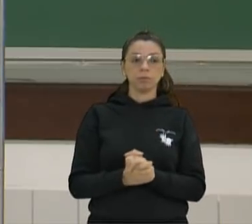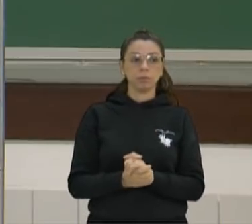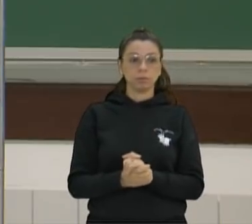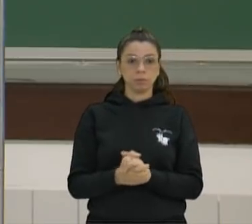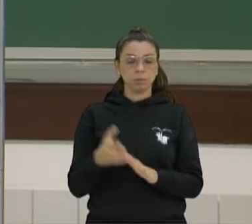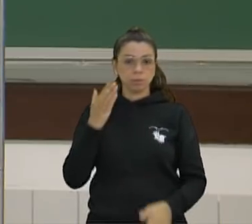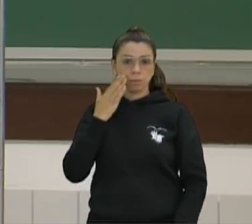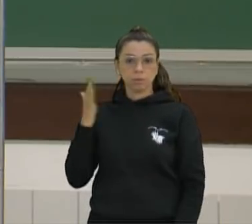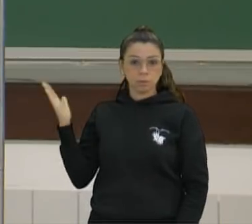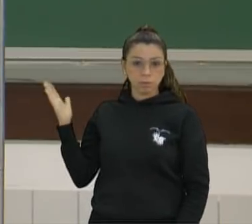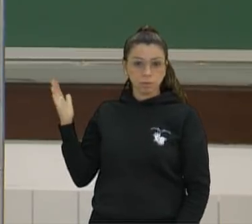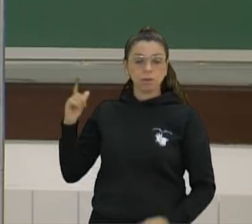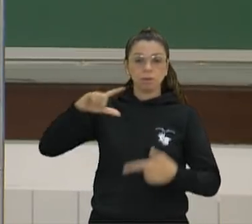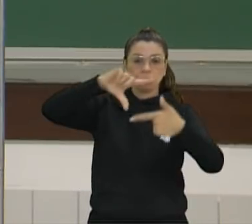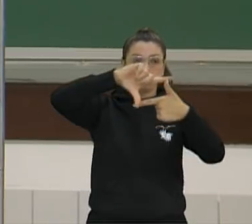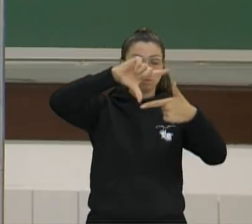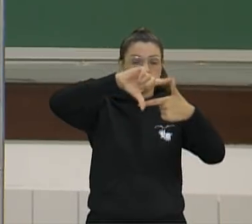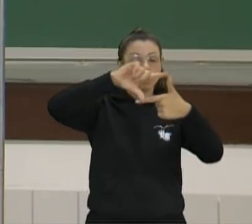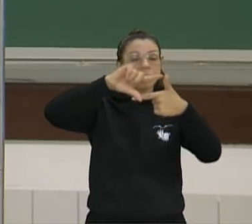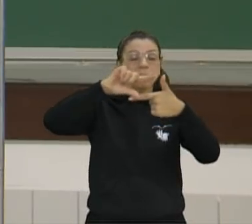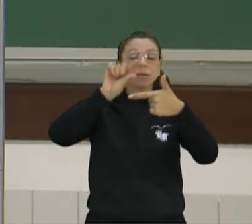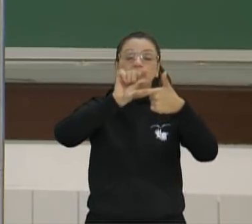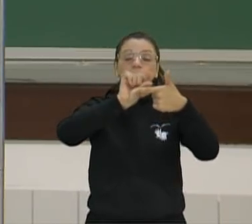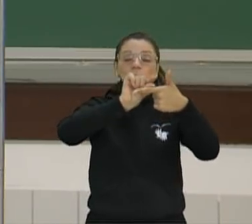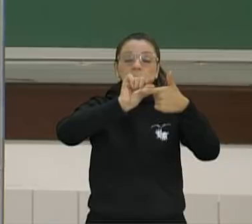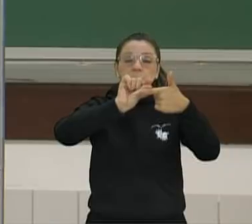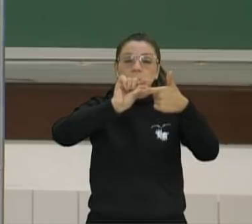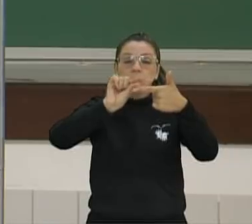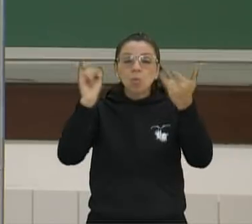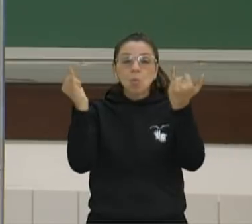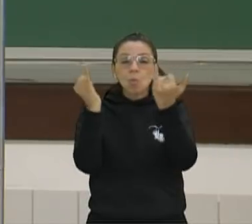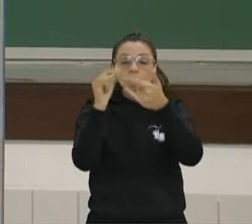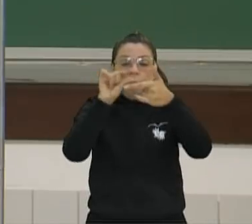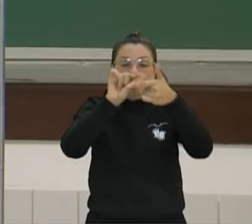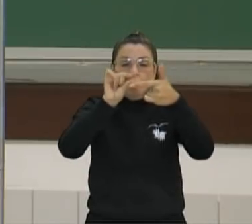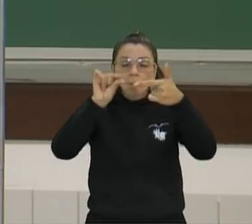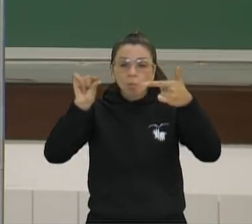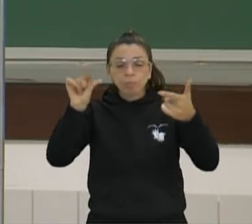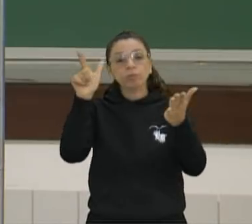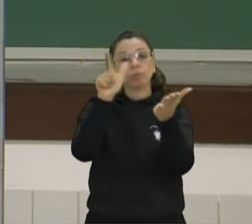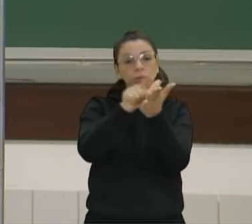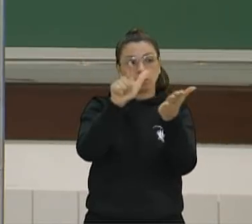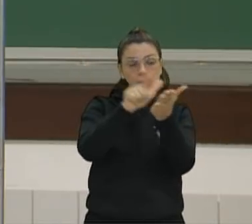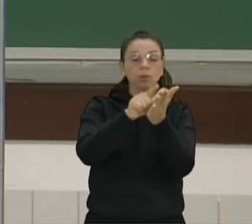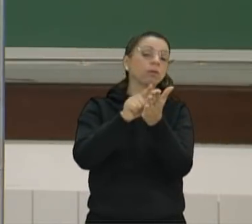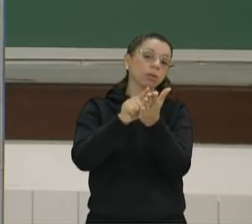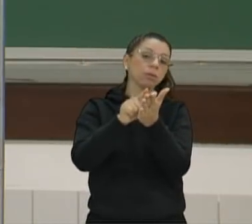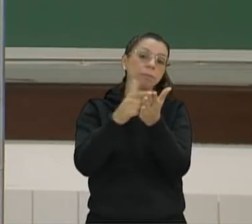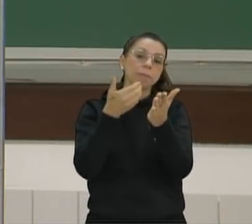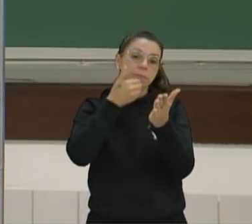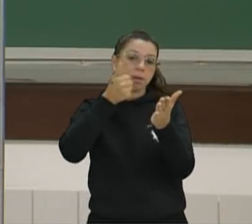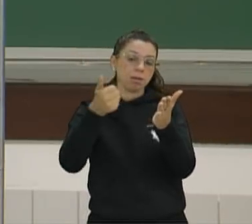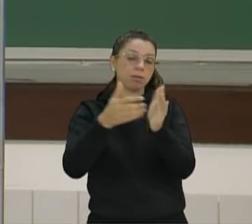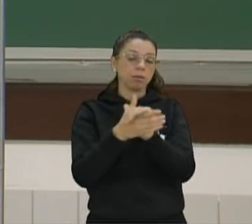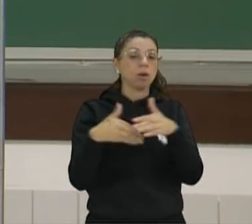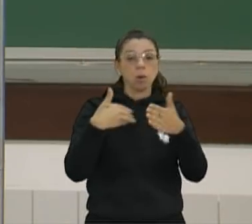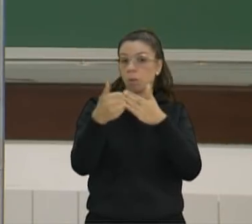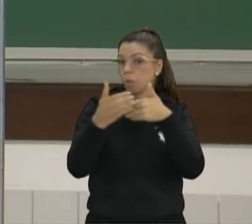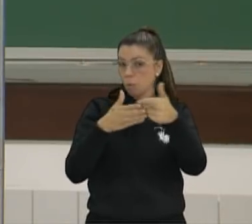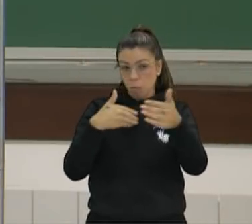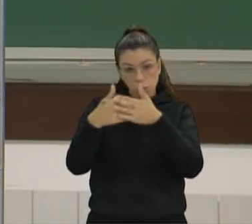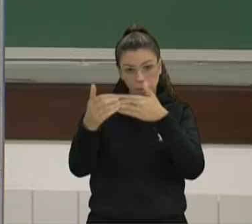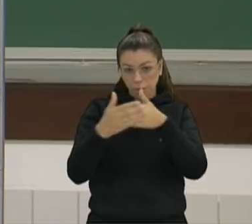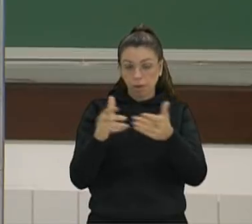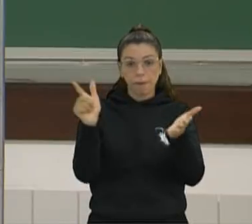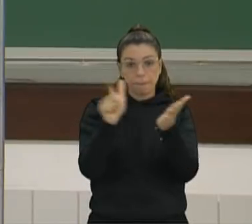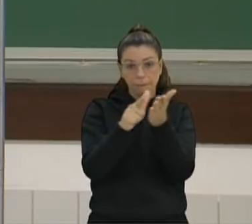sejam todas retangulares e a mais fina possível que você tiver em casa, tá? Se for folha de dobradura, melhor, mas se não for, qualquer folha serve, desde que seja o mais